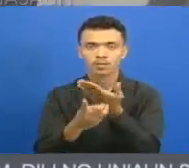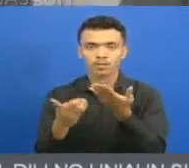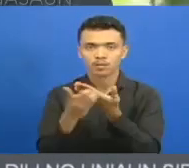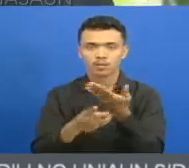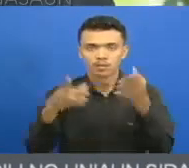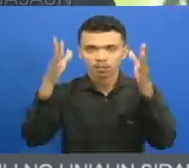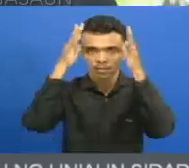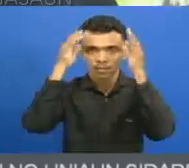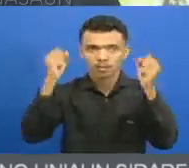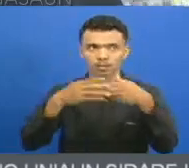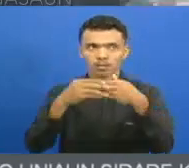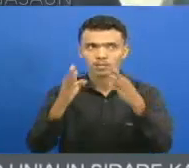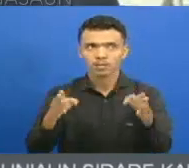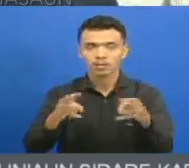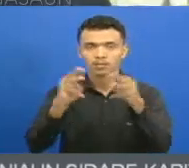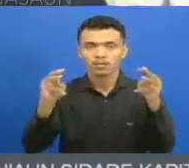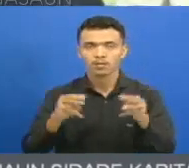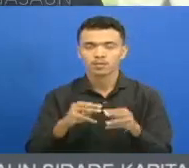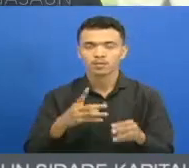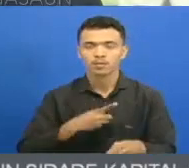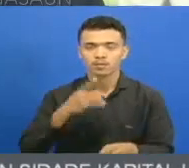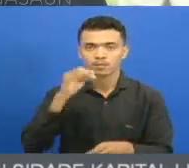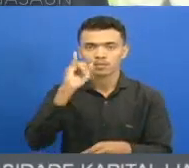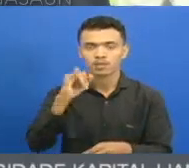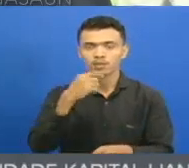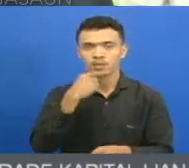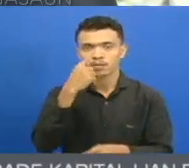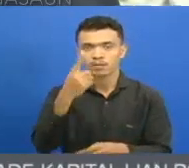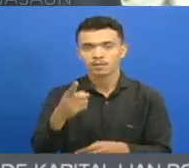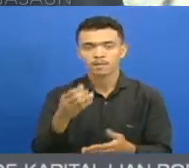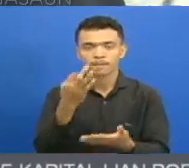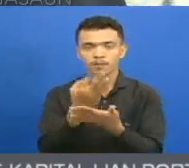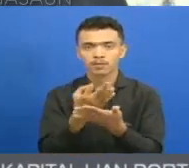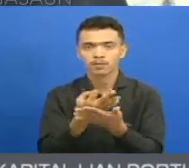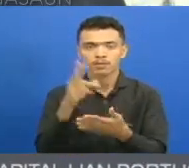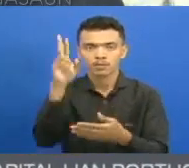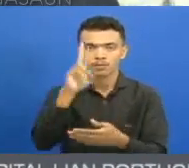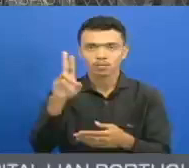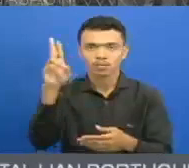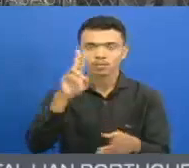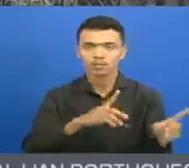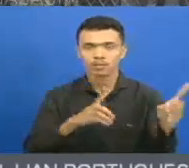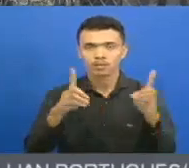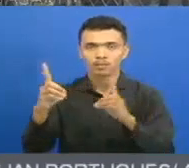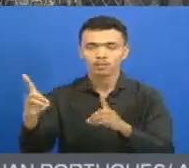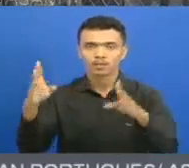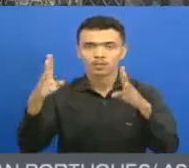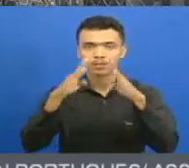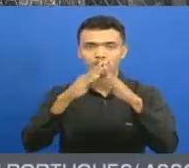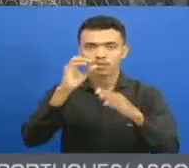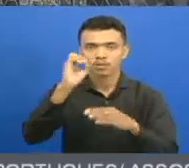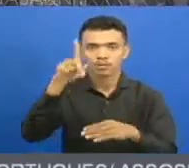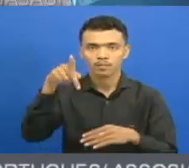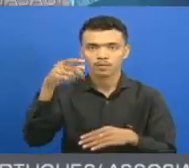Presidente Autoridade Município de Ili, Guilherminha Filomena Saldanha, informa orçamento neve utiliza o estabelece residência OPS e